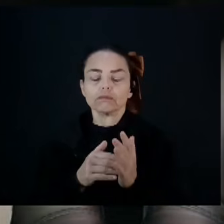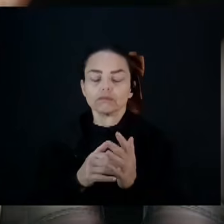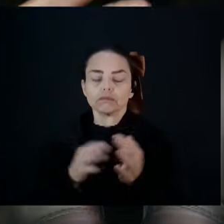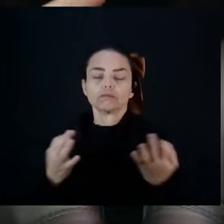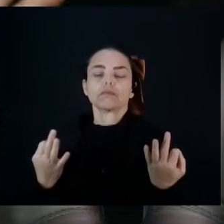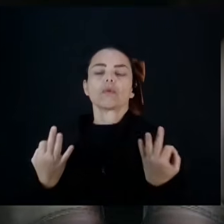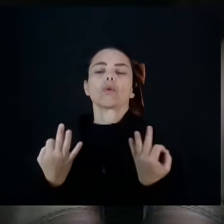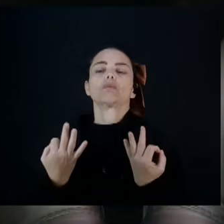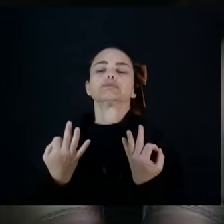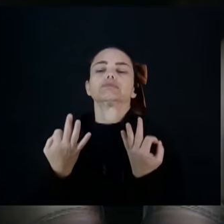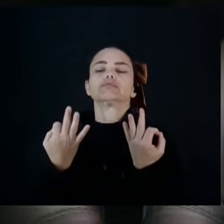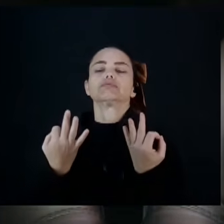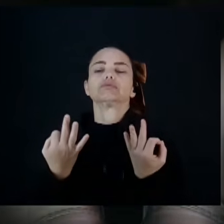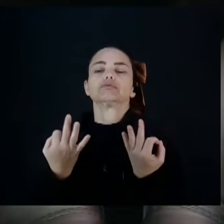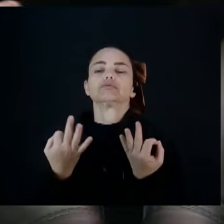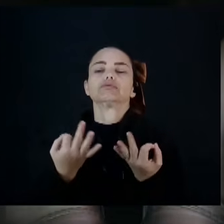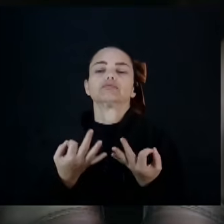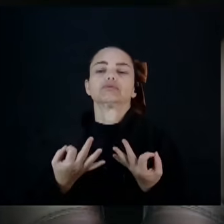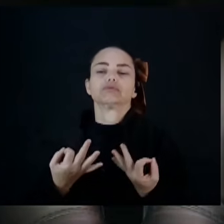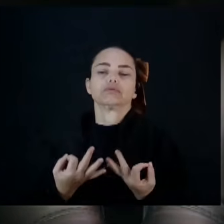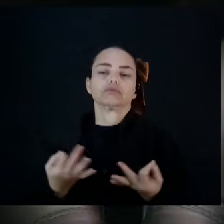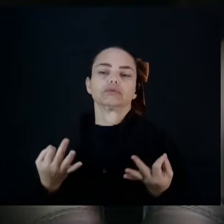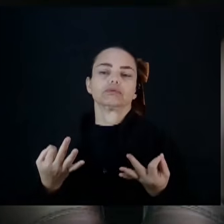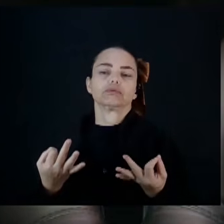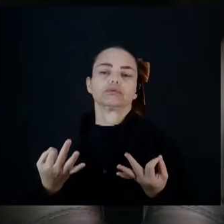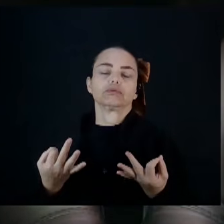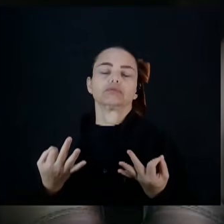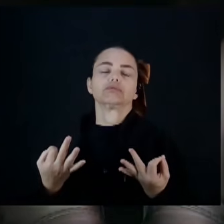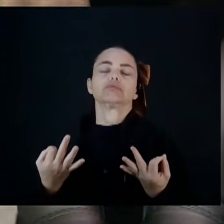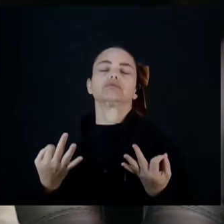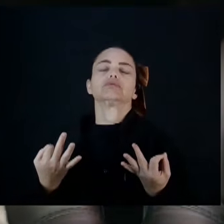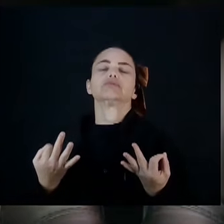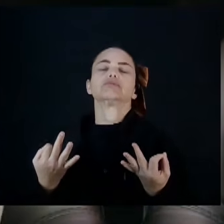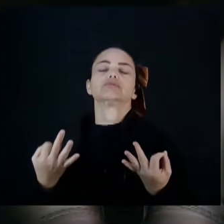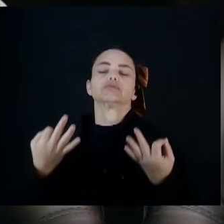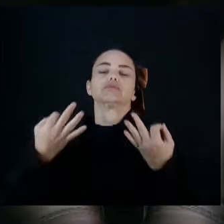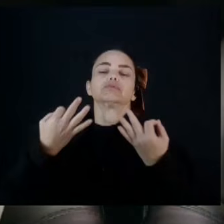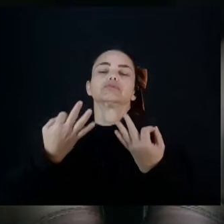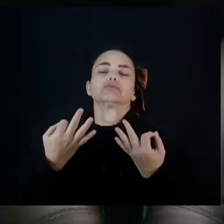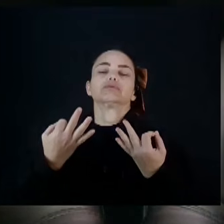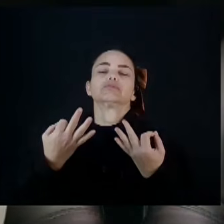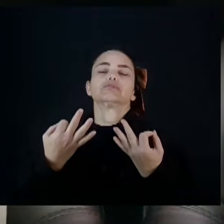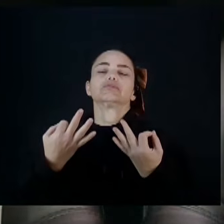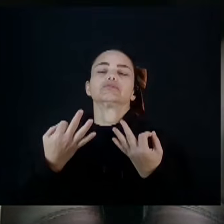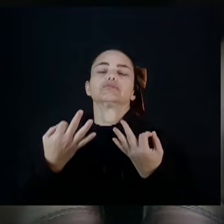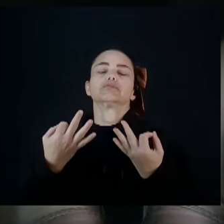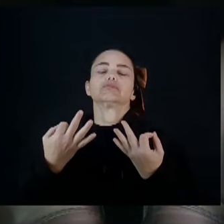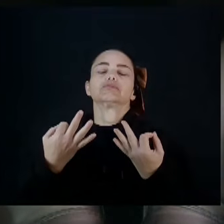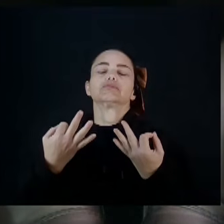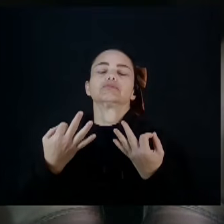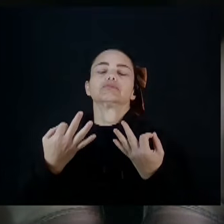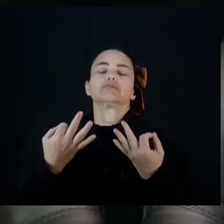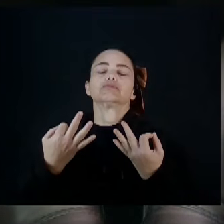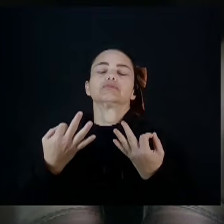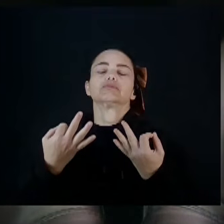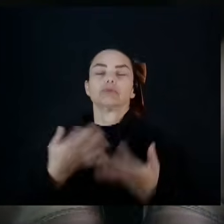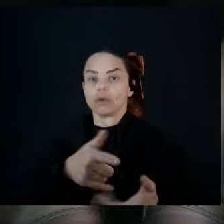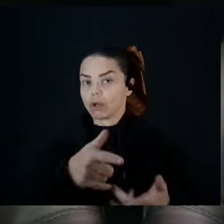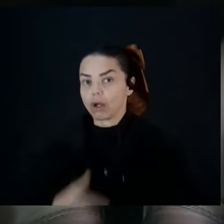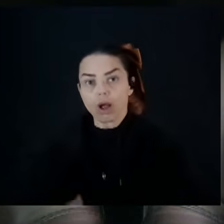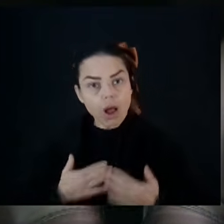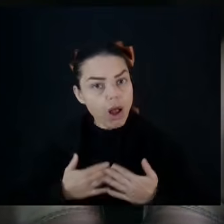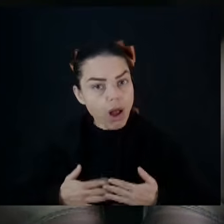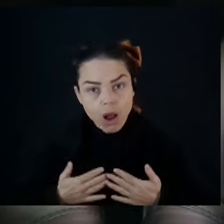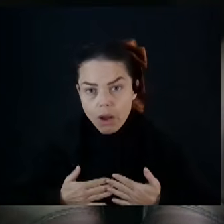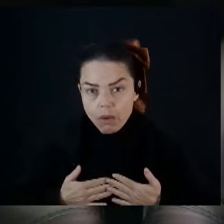não tenho paciência para isso, não tenho, sabe, eu sou ansiosa demais, quando eu começar a meditar, eu já estou 1000 pensamentos. Calma, vamos devagar. Pegue